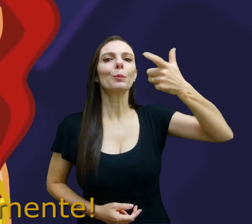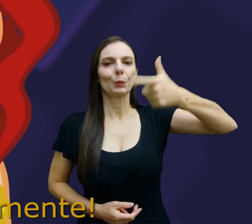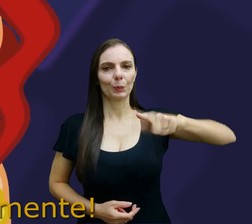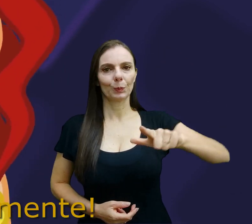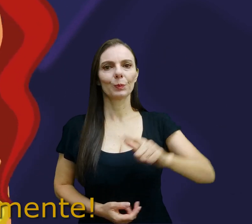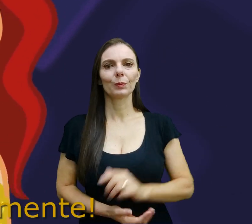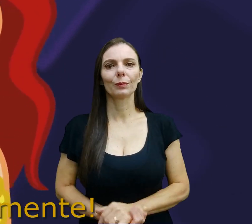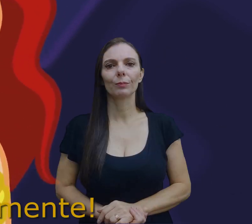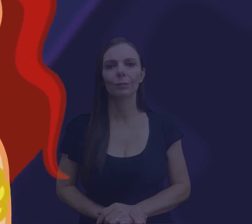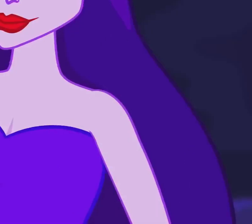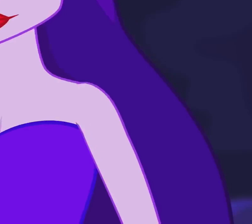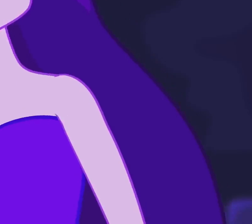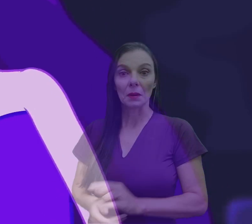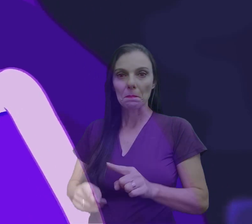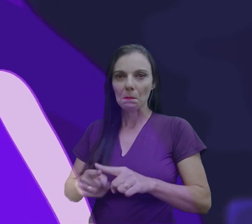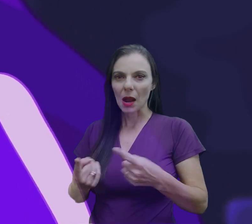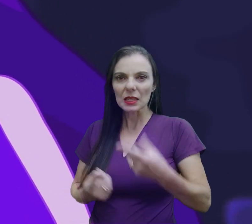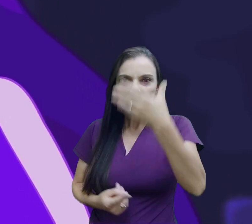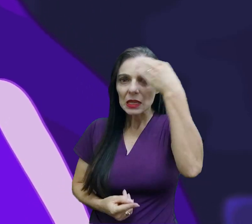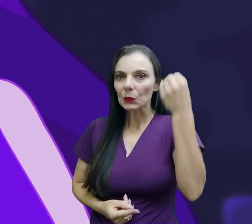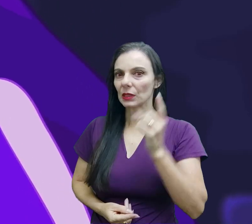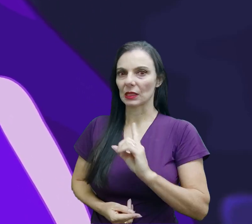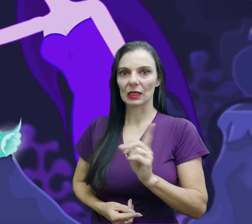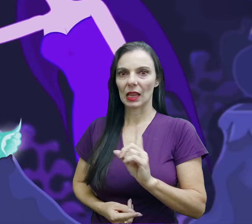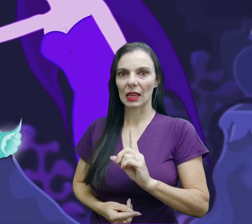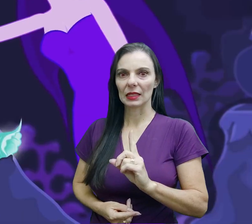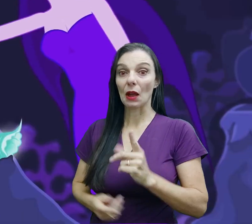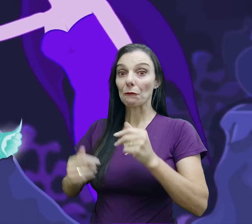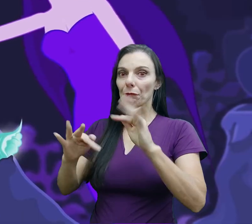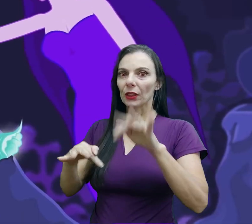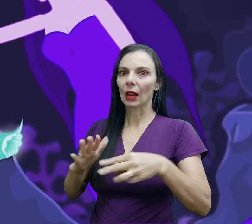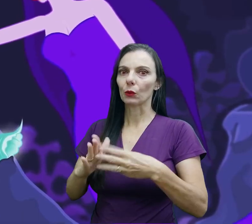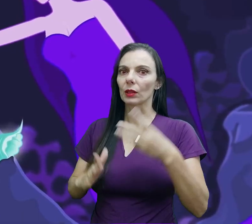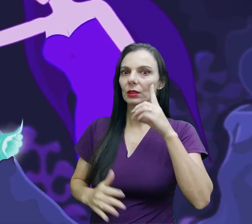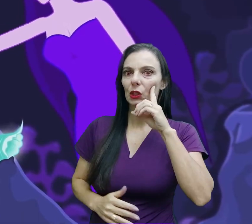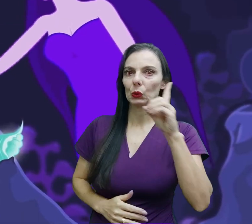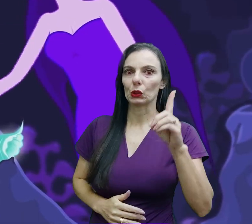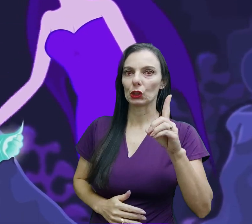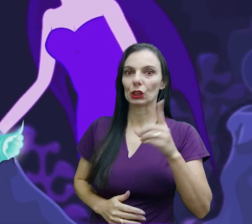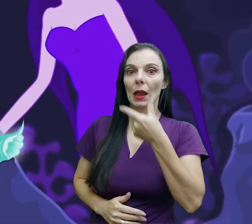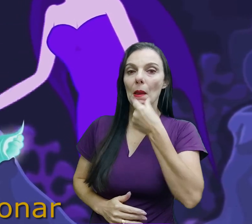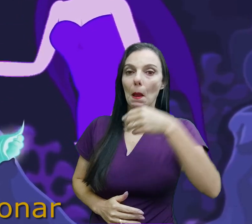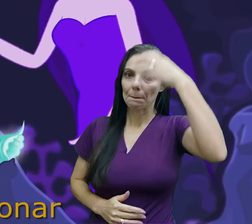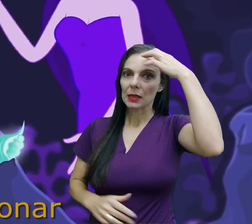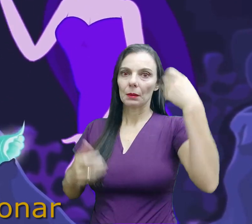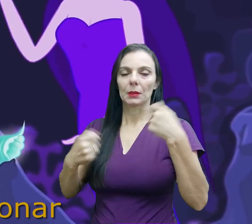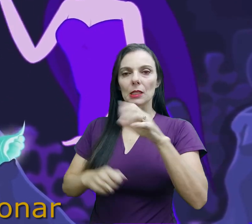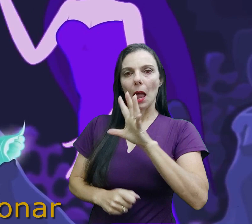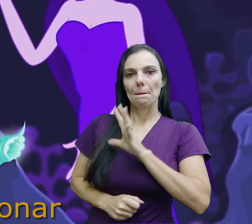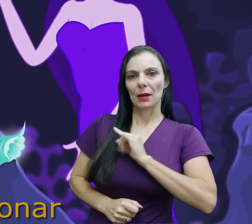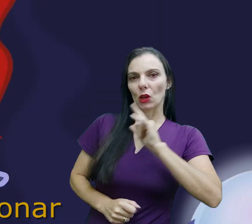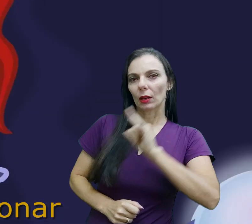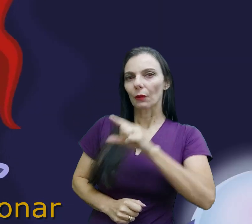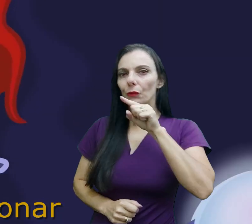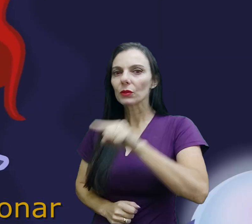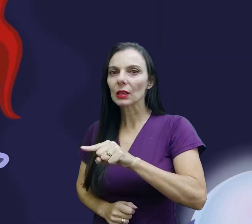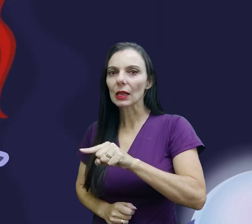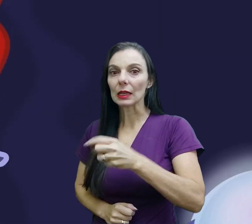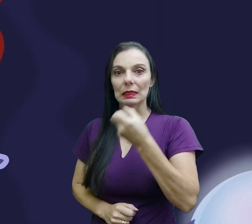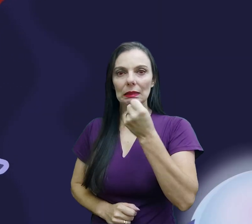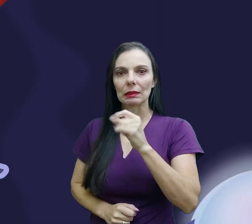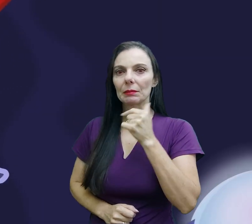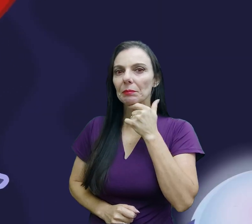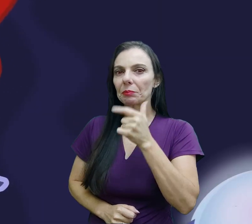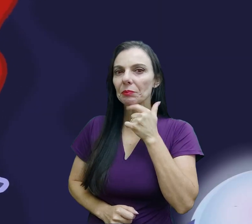ver o príncipe novamente. Não se esqueça! No final do terceiro dia, o príncipe deve se apaixonar